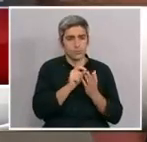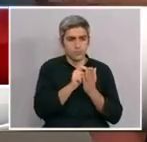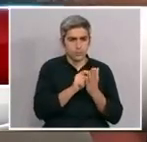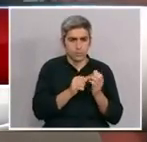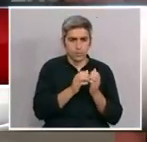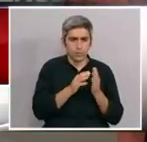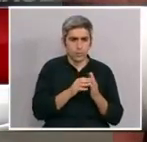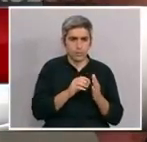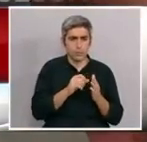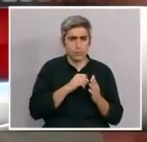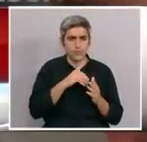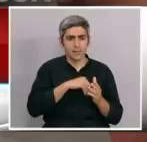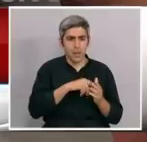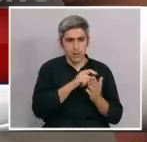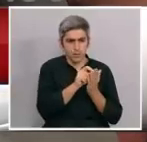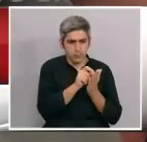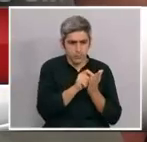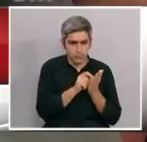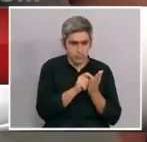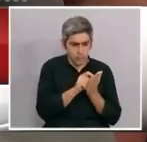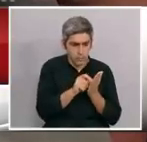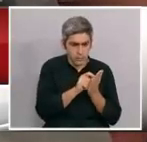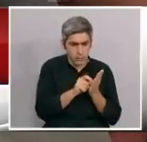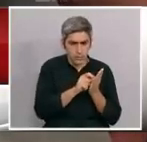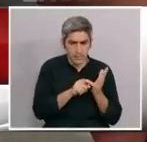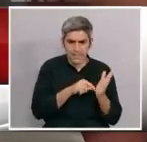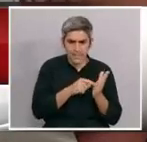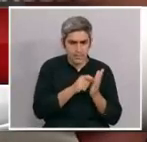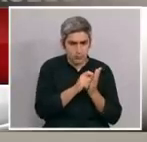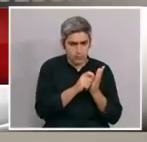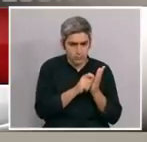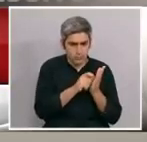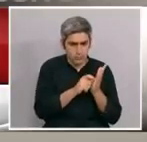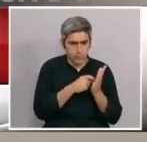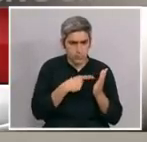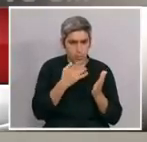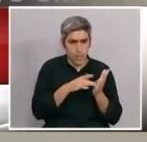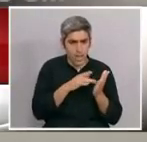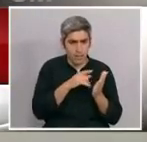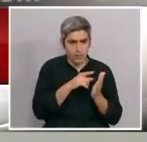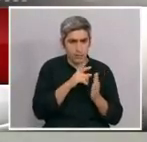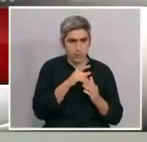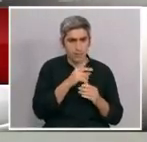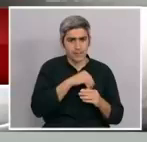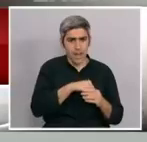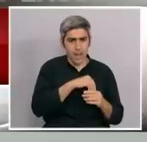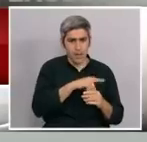Ele até o meu salário assentou. Assentava. Eu tenho aqui um livro com o